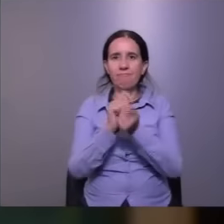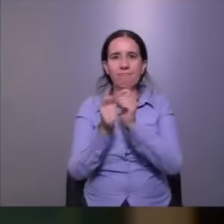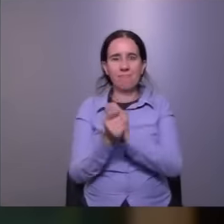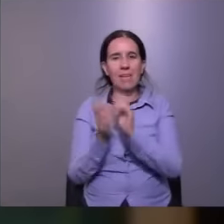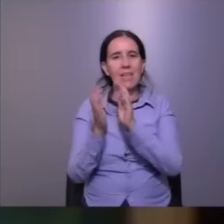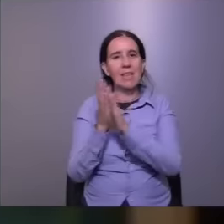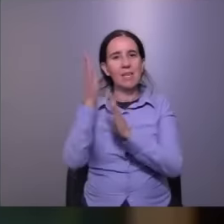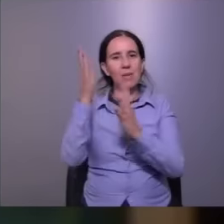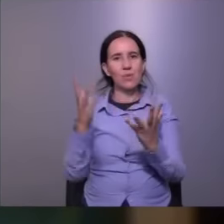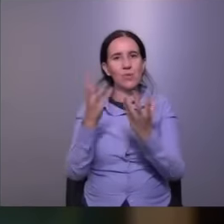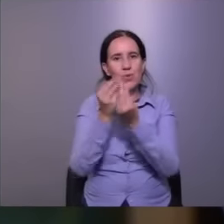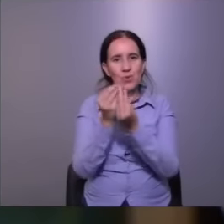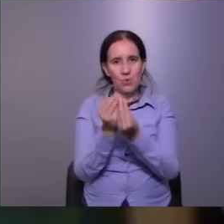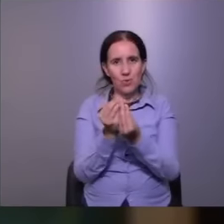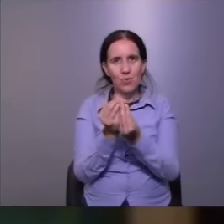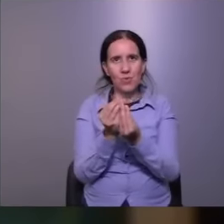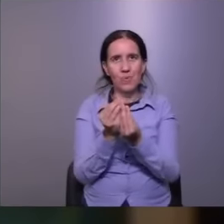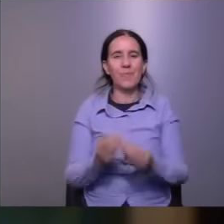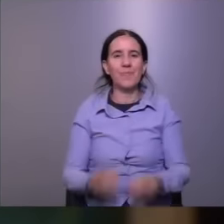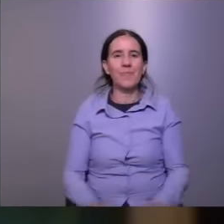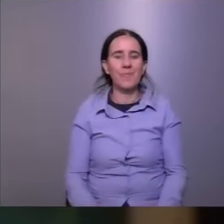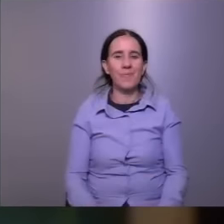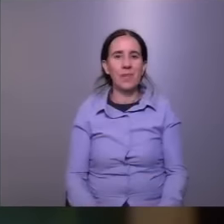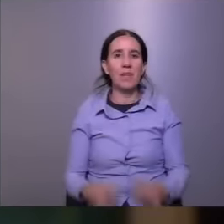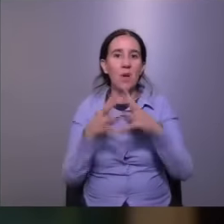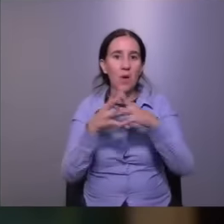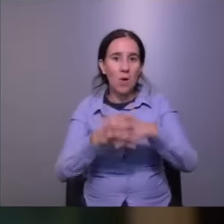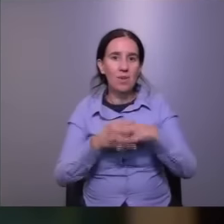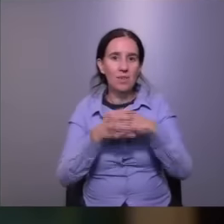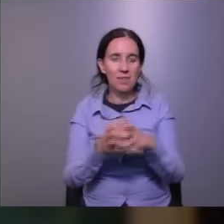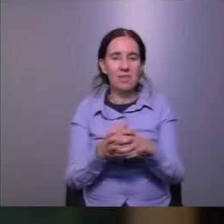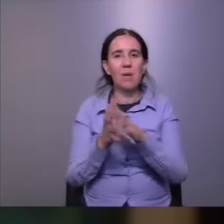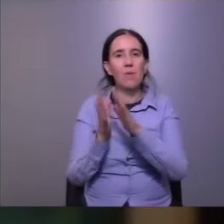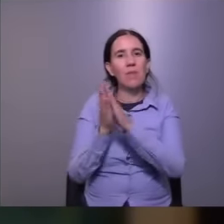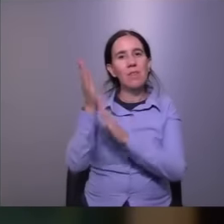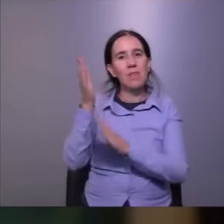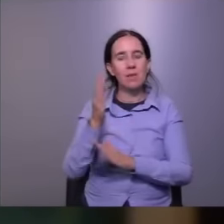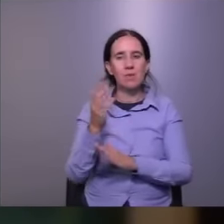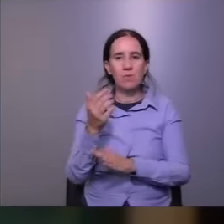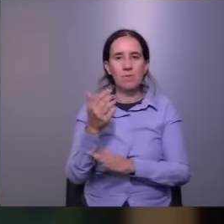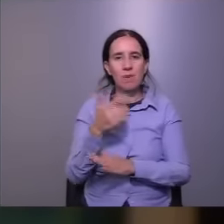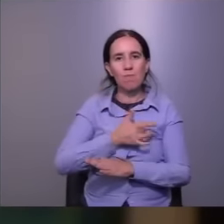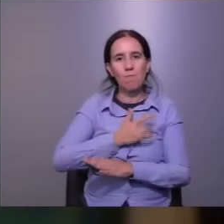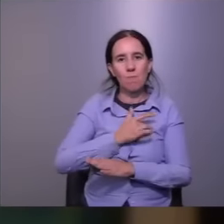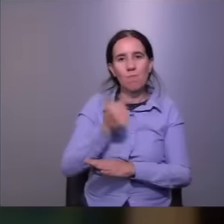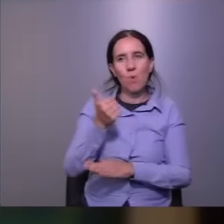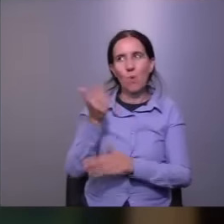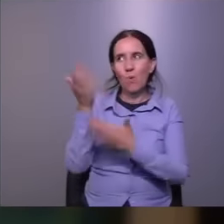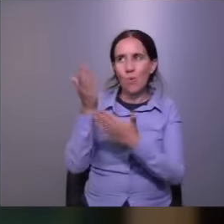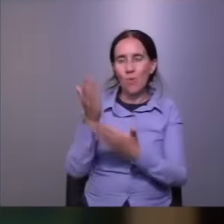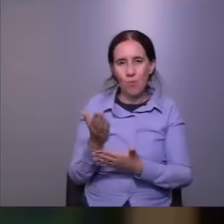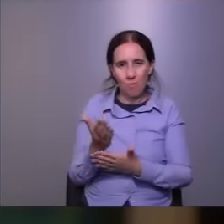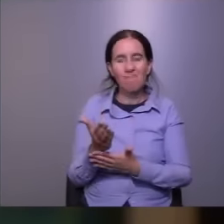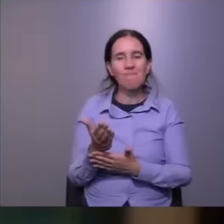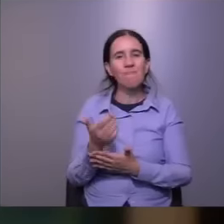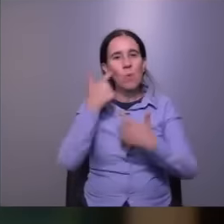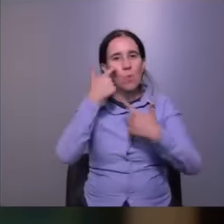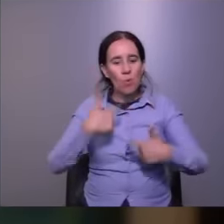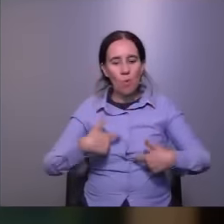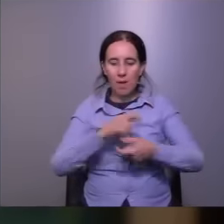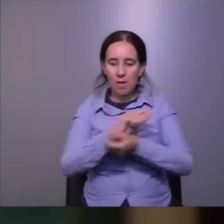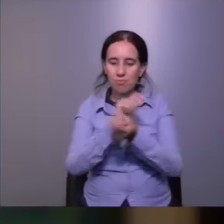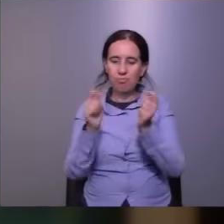seu caminho. Deus faz-se homem para que o homem possa ser Deus. A experiência da oração, por